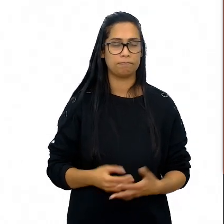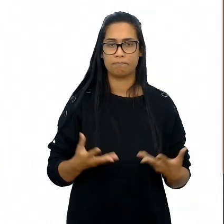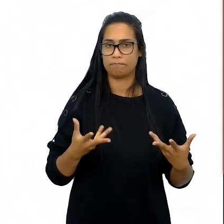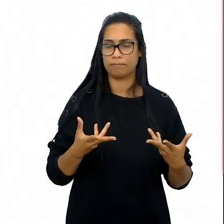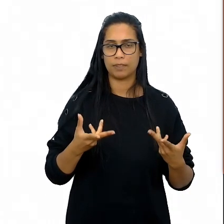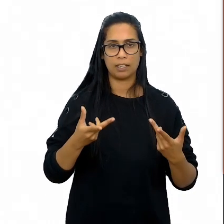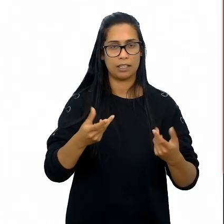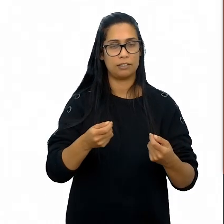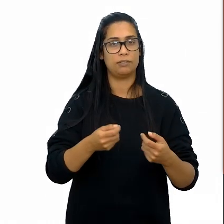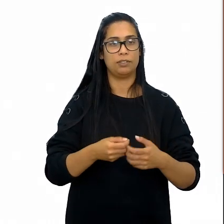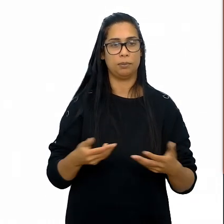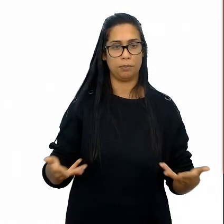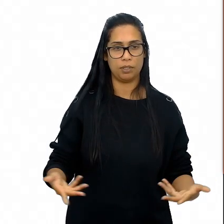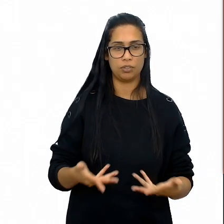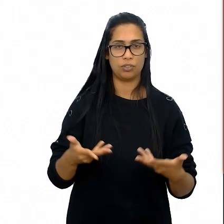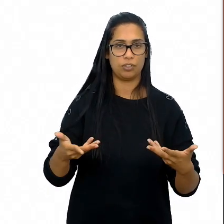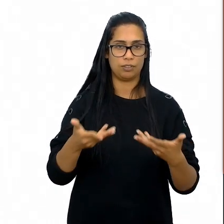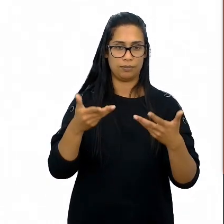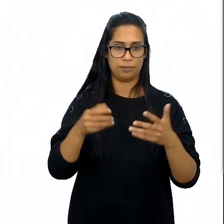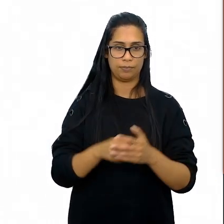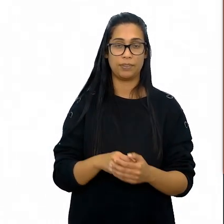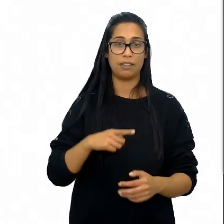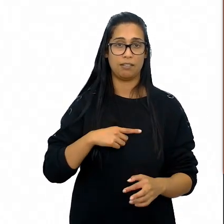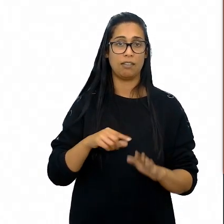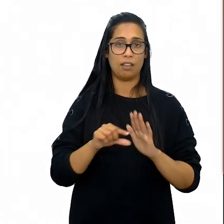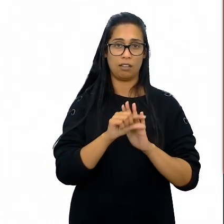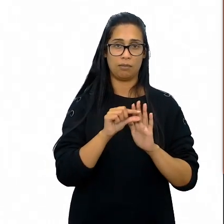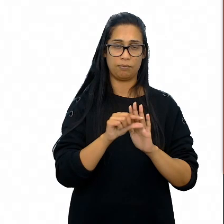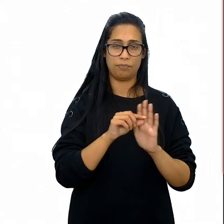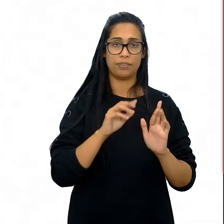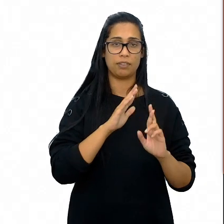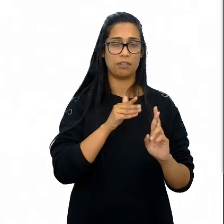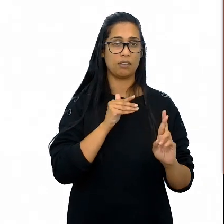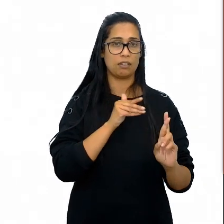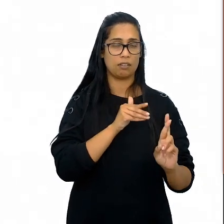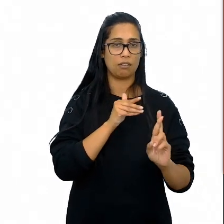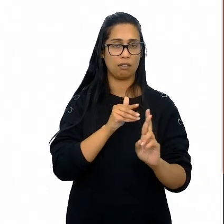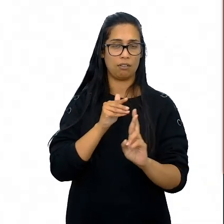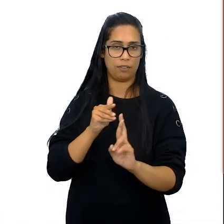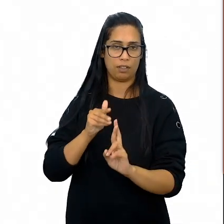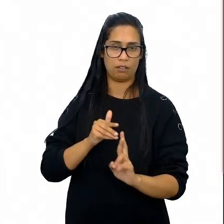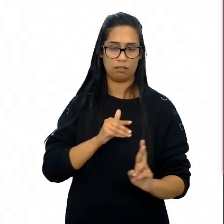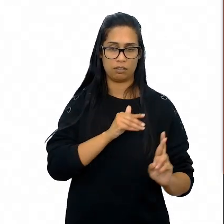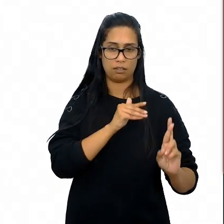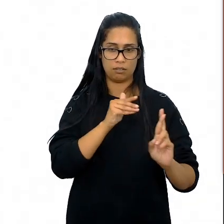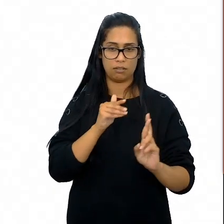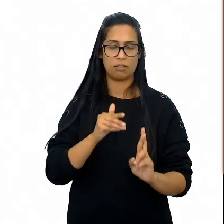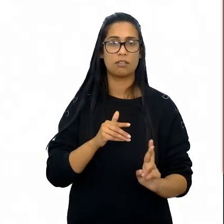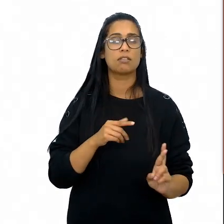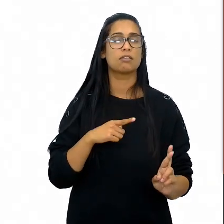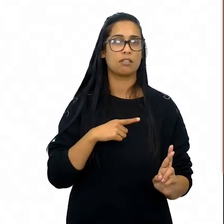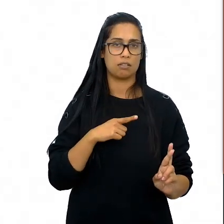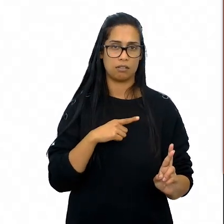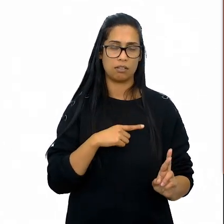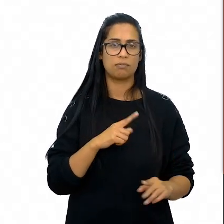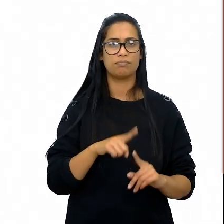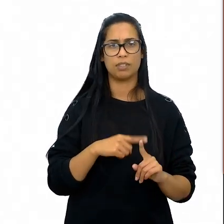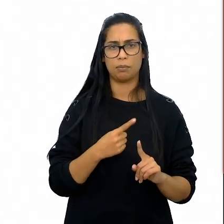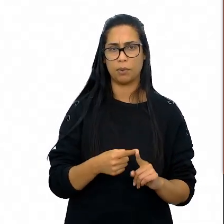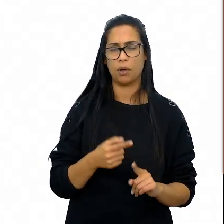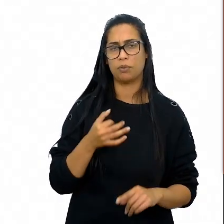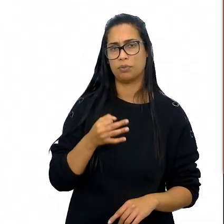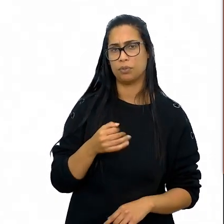de construção e de melhorias também aqui nós trouxemos algumas das nossas referências que aí depois eu acho que com